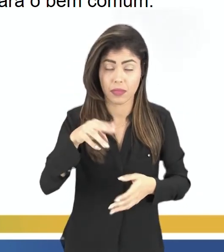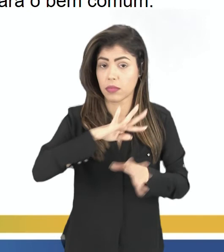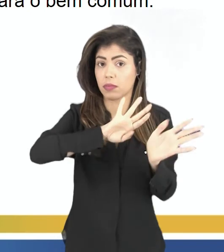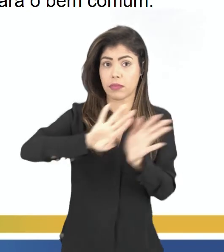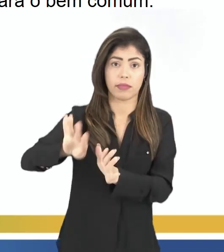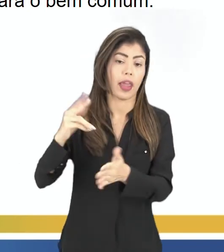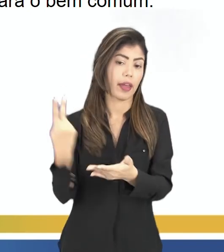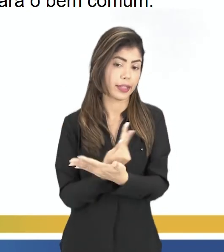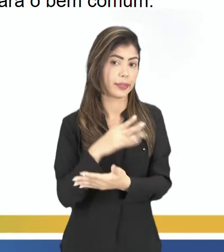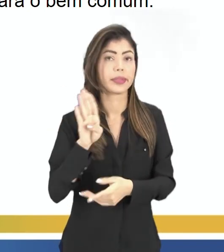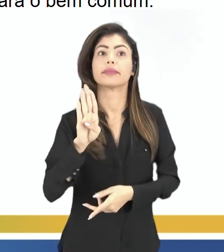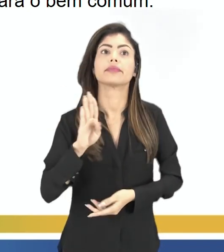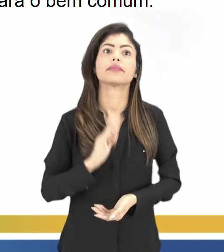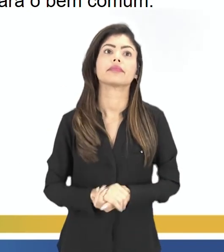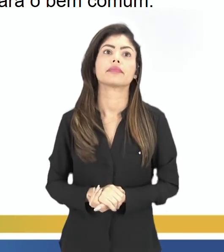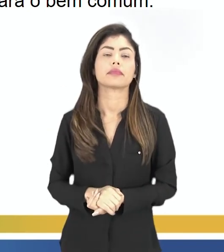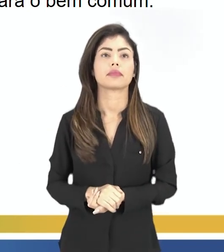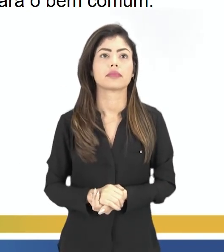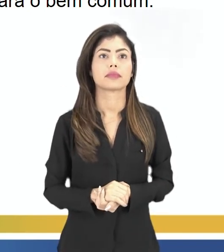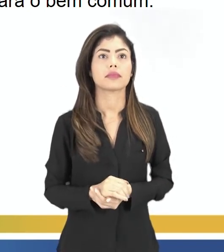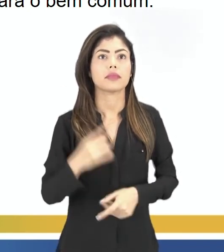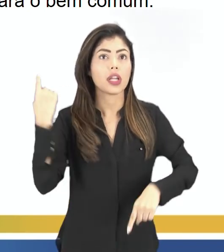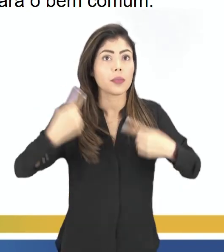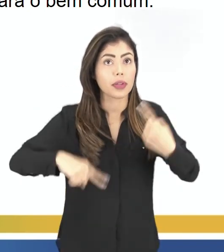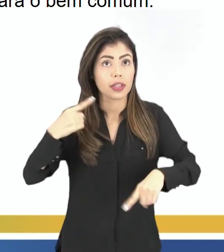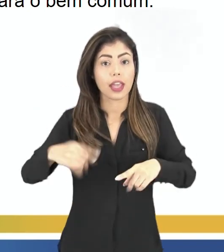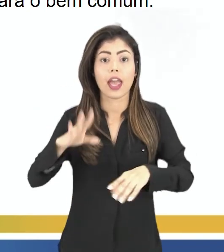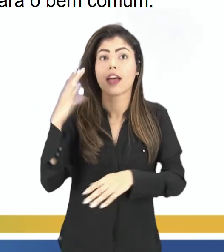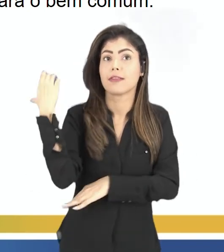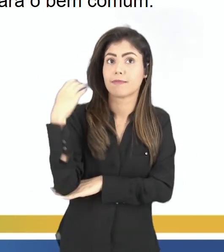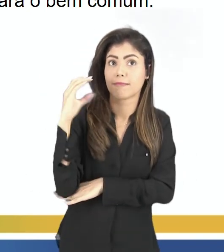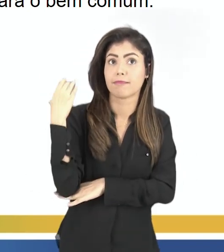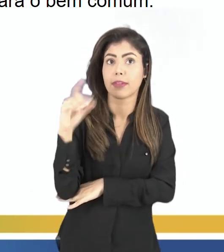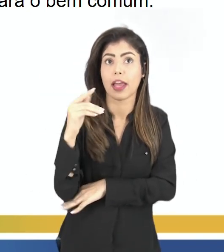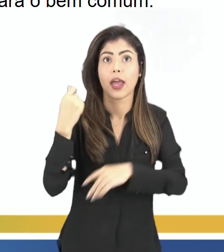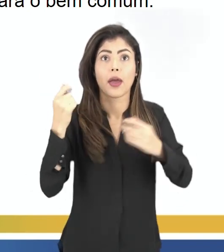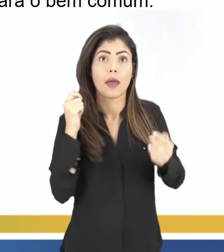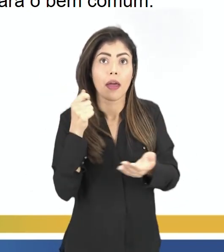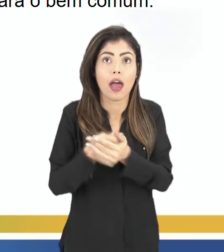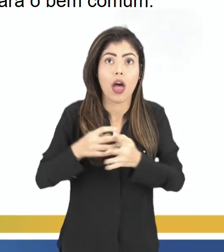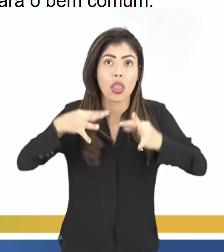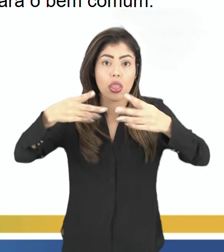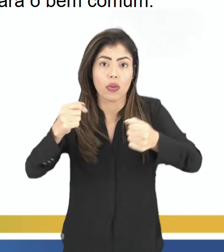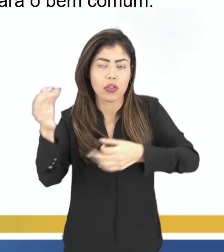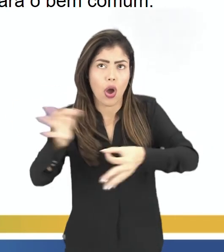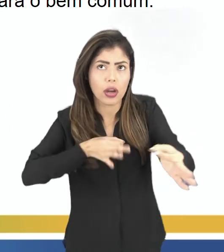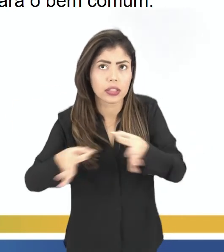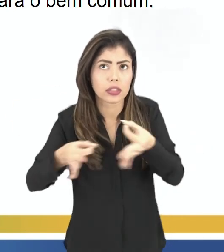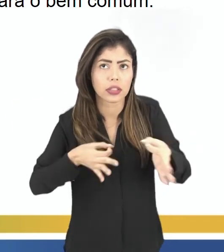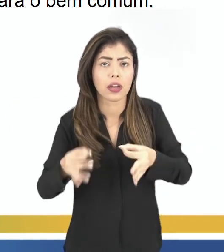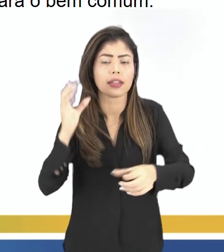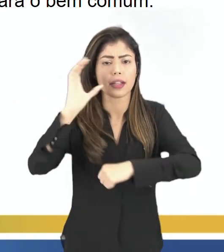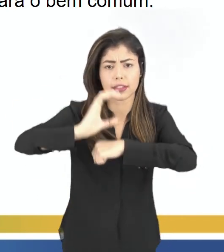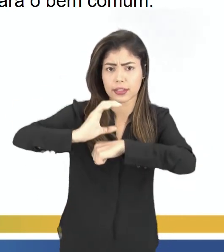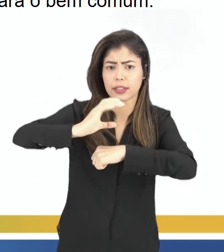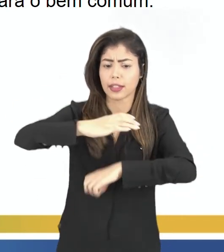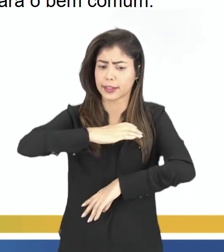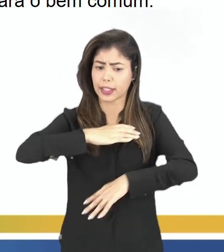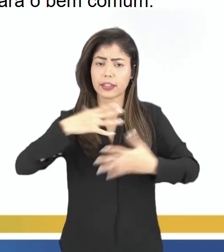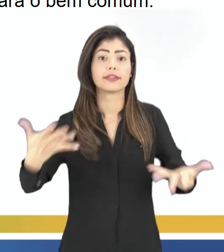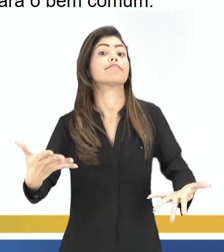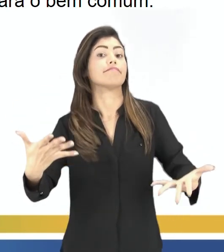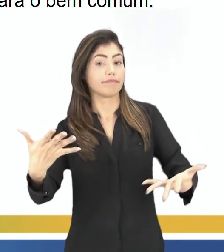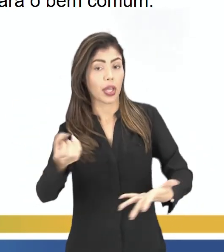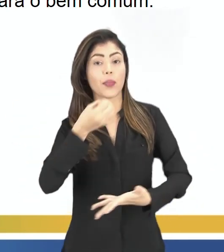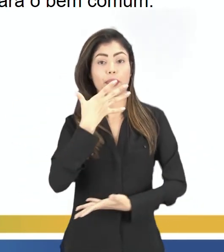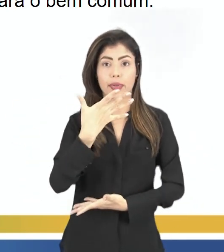já descarta a B, nem perco tempo com isso. A política é a ciência que precede todas as demais na organização da cidade? A C